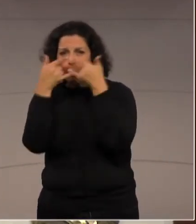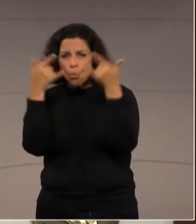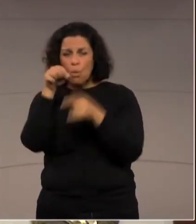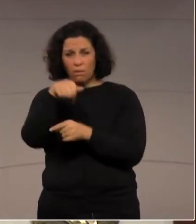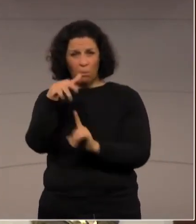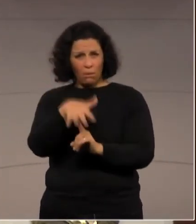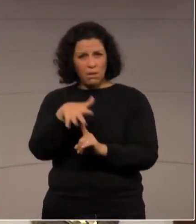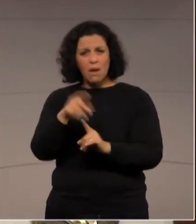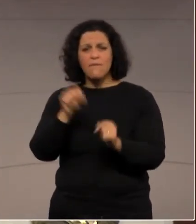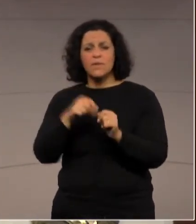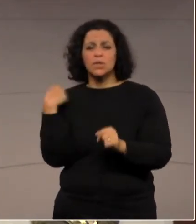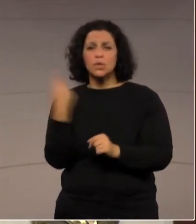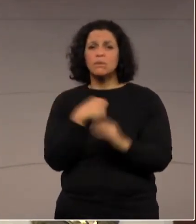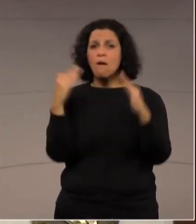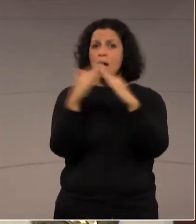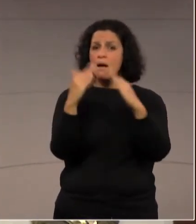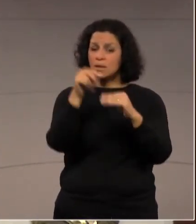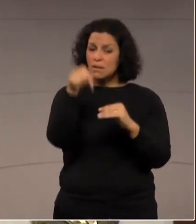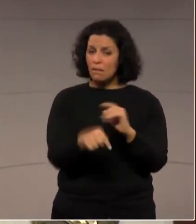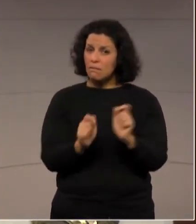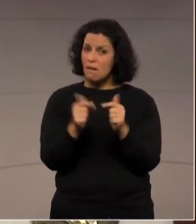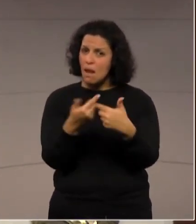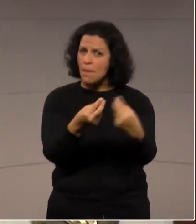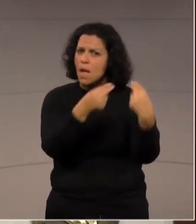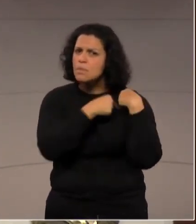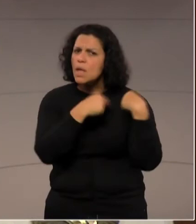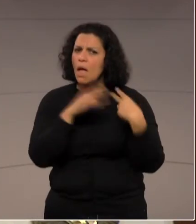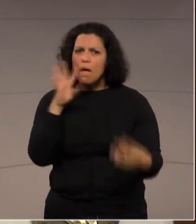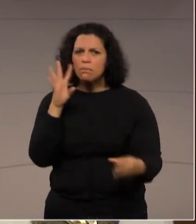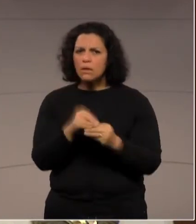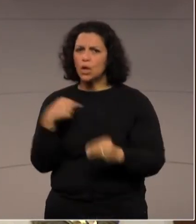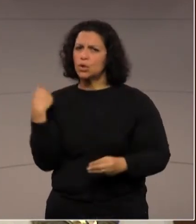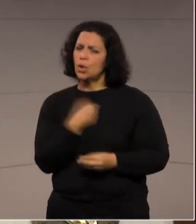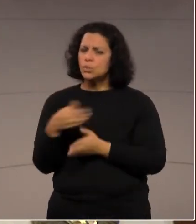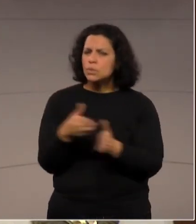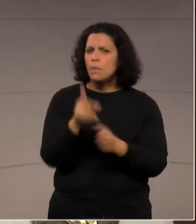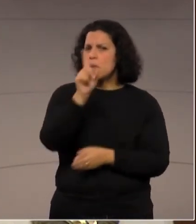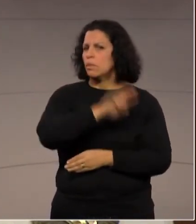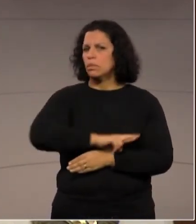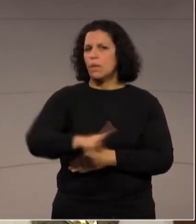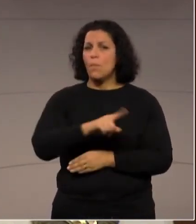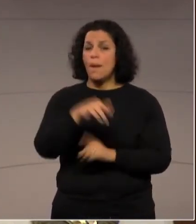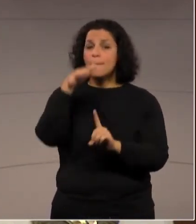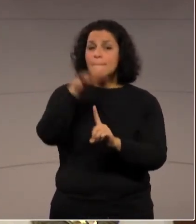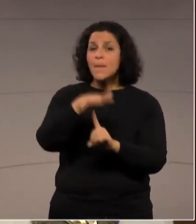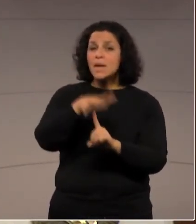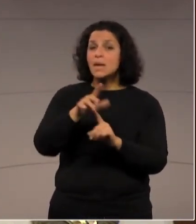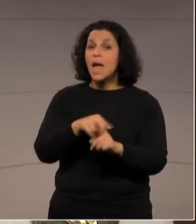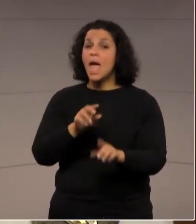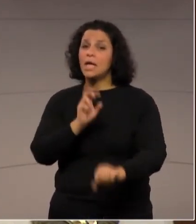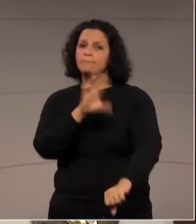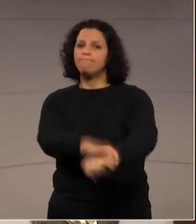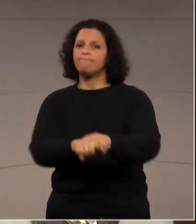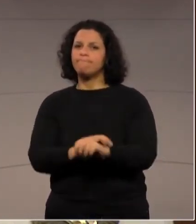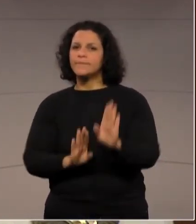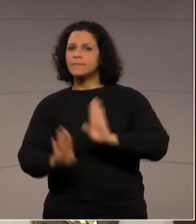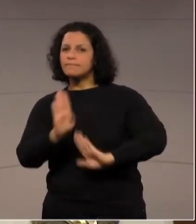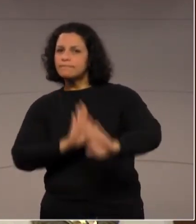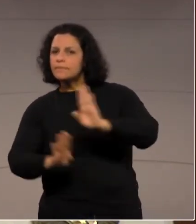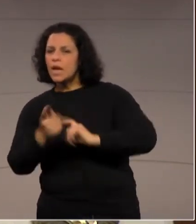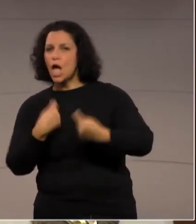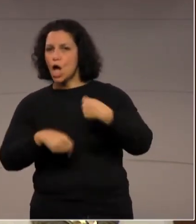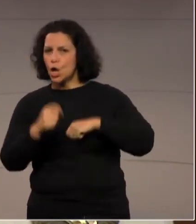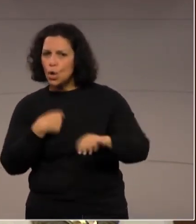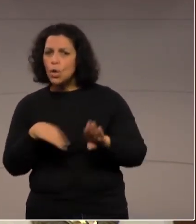faz é essa casa tem responsabilidade de entender que não é o nosso caminho para na vanguarda econômica o paraná é